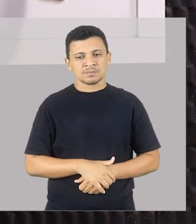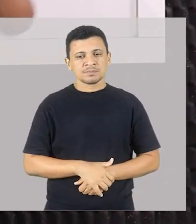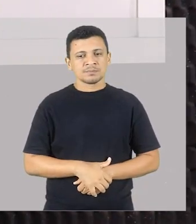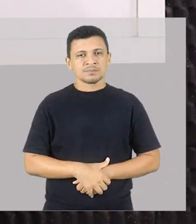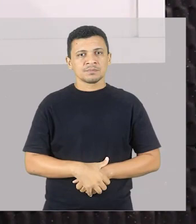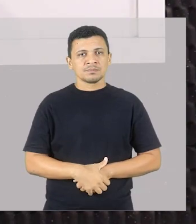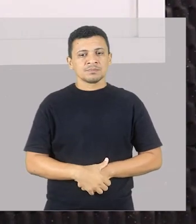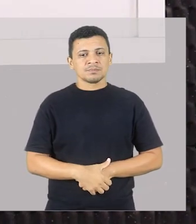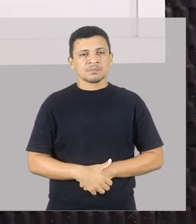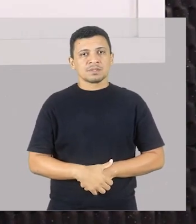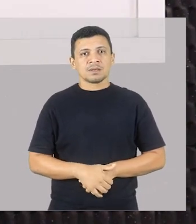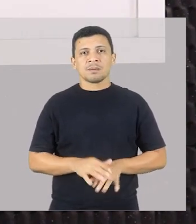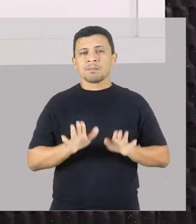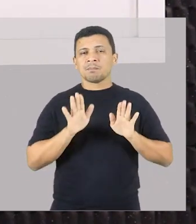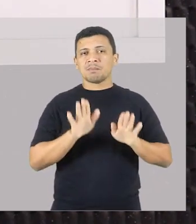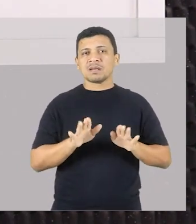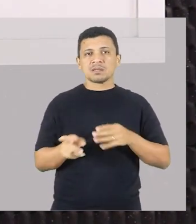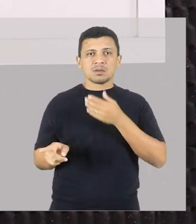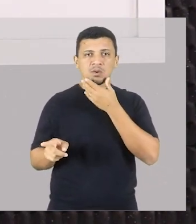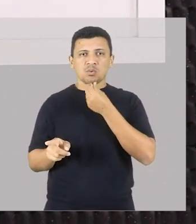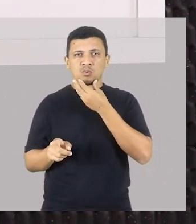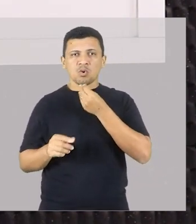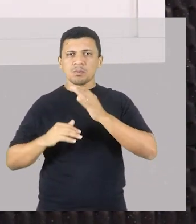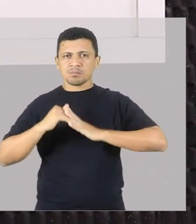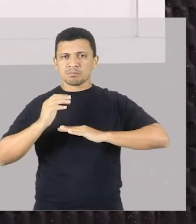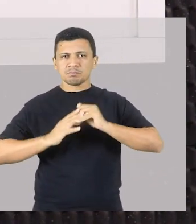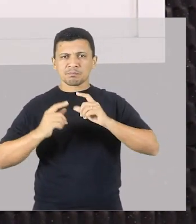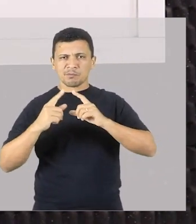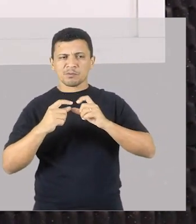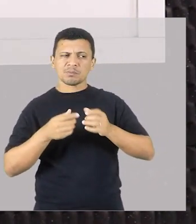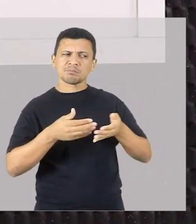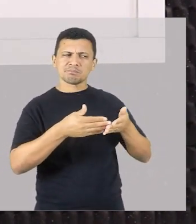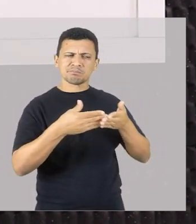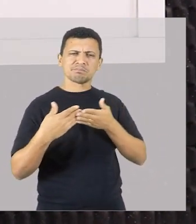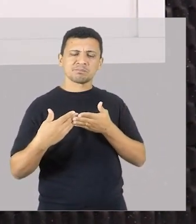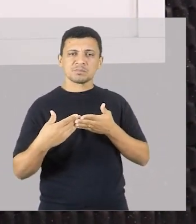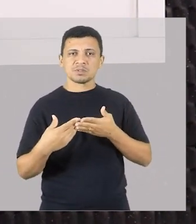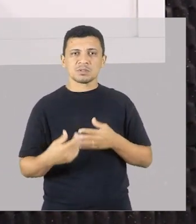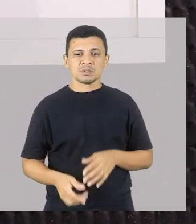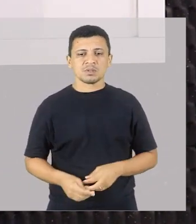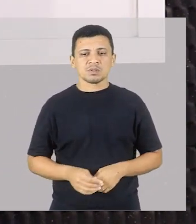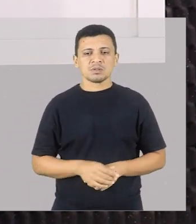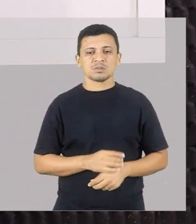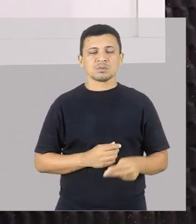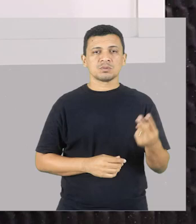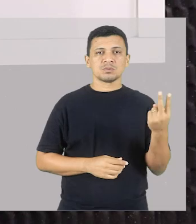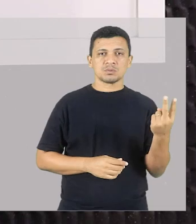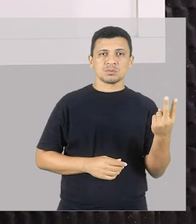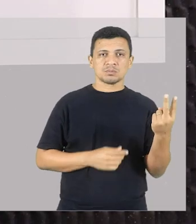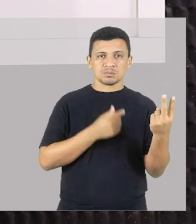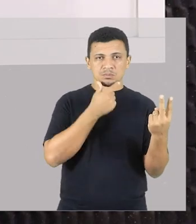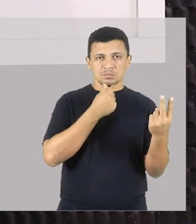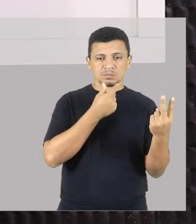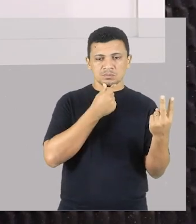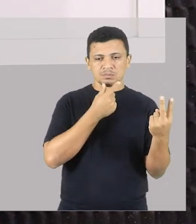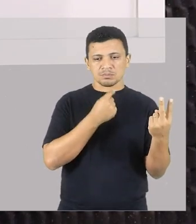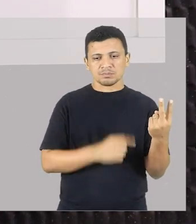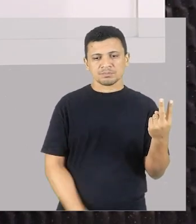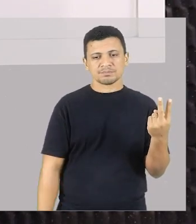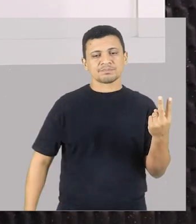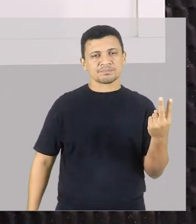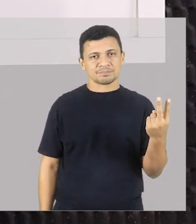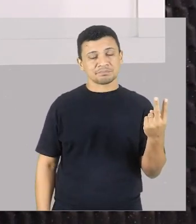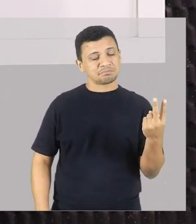Certinho? Só que ele fez uma exigência, que os 2 meninos, né, o menino A,